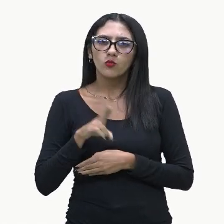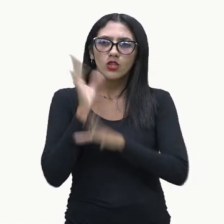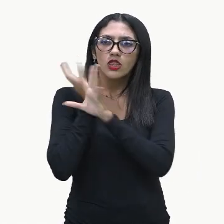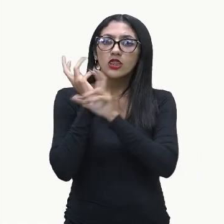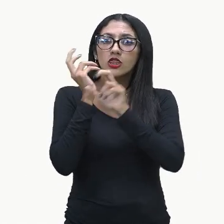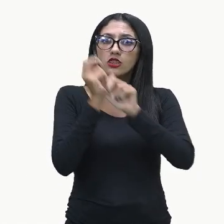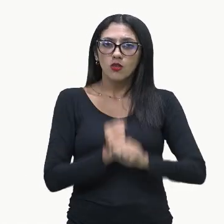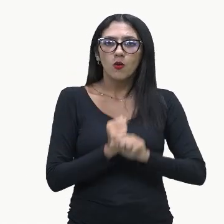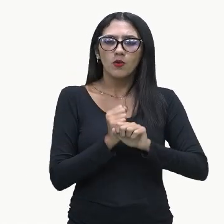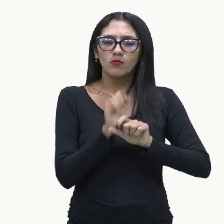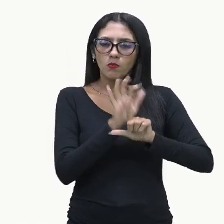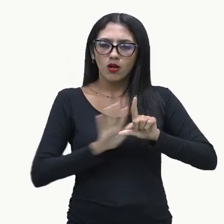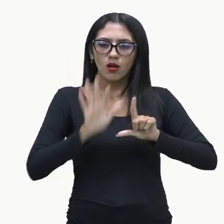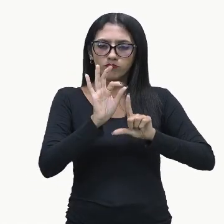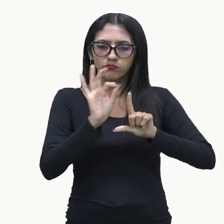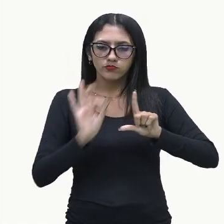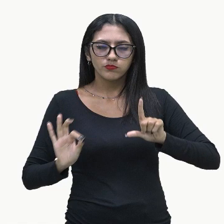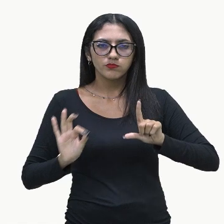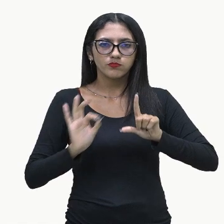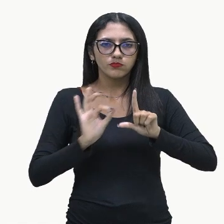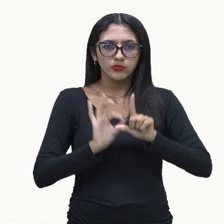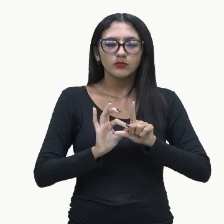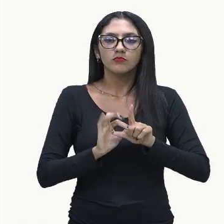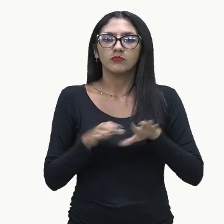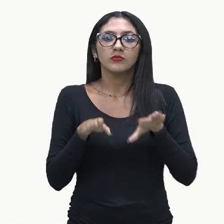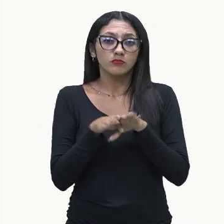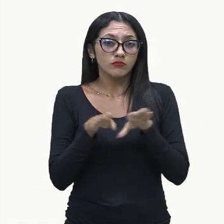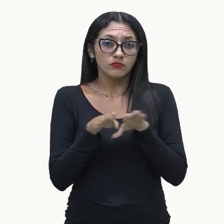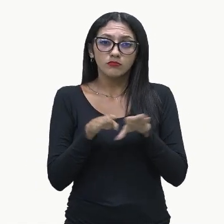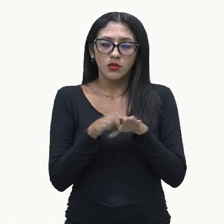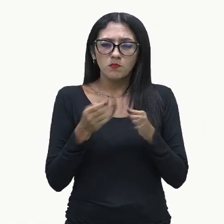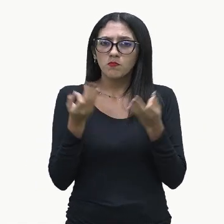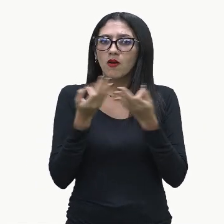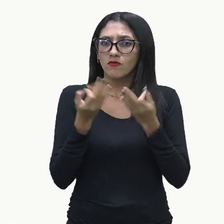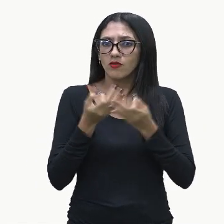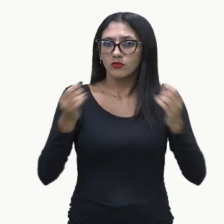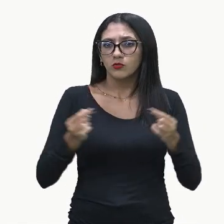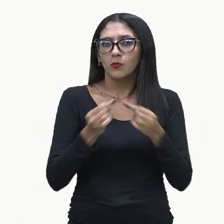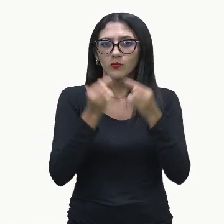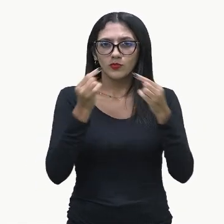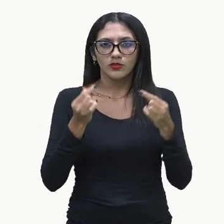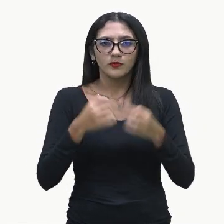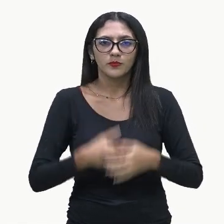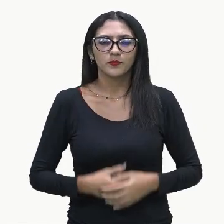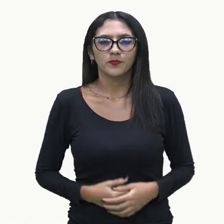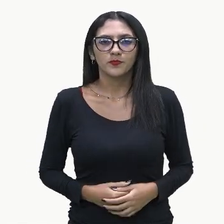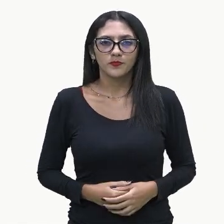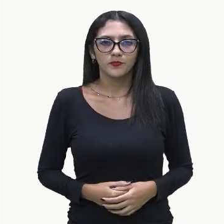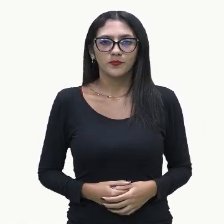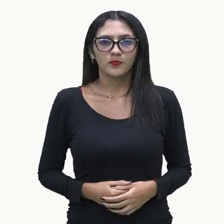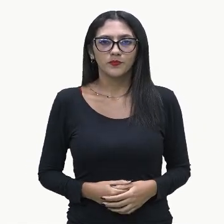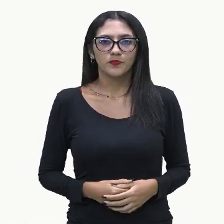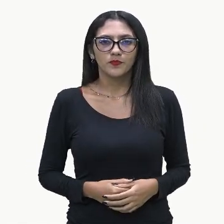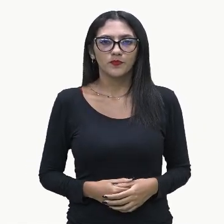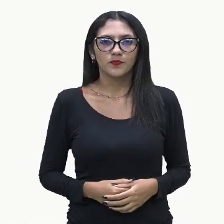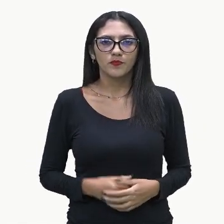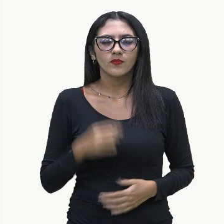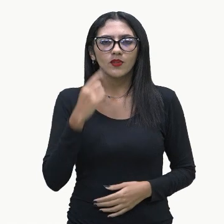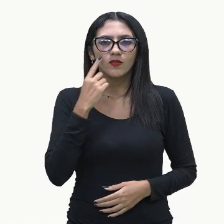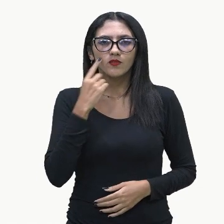triângulo dos egípcios, também dá perfeitamente. Ó, o quadrado de